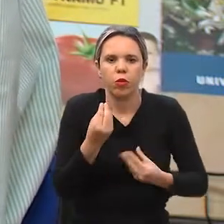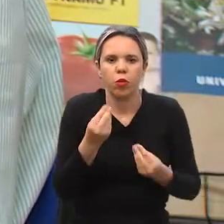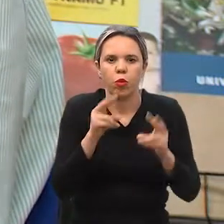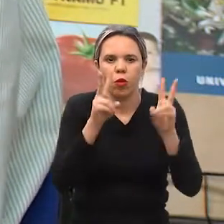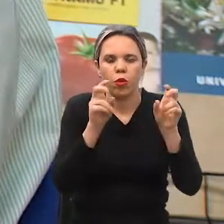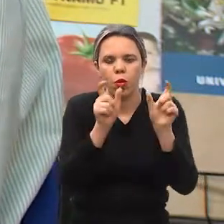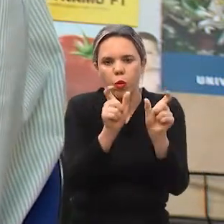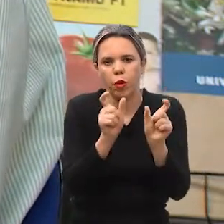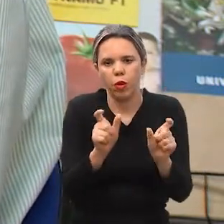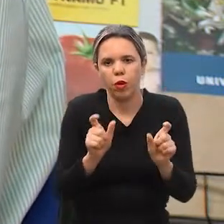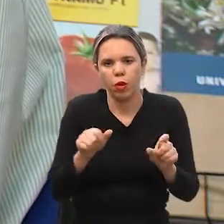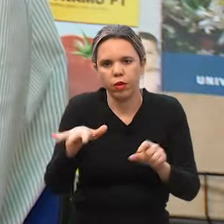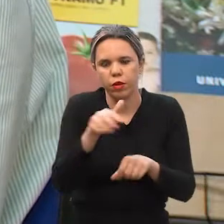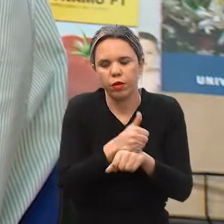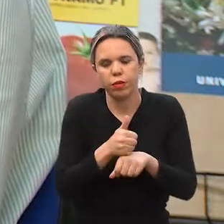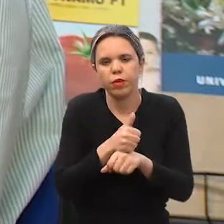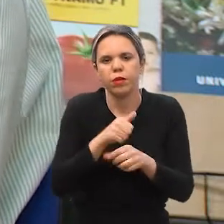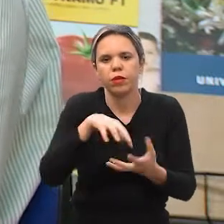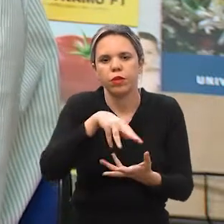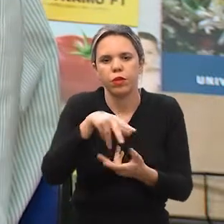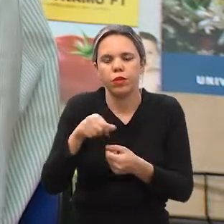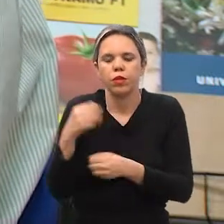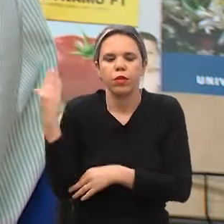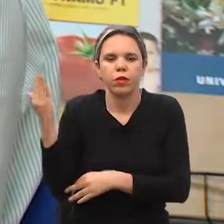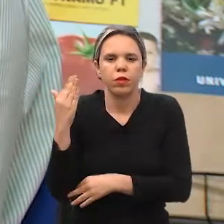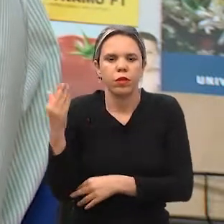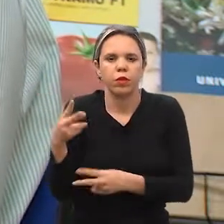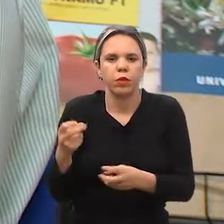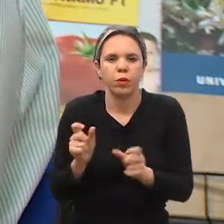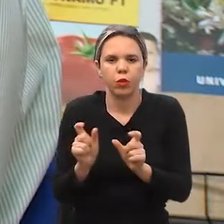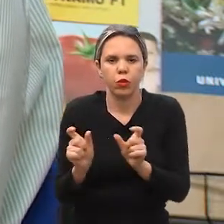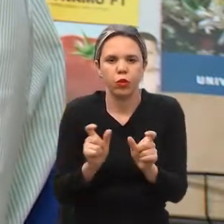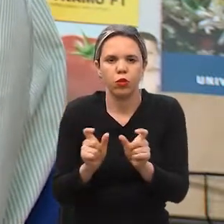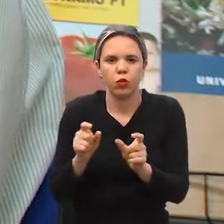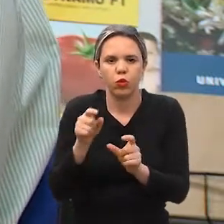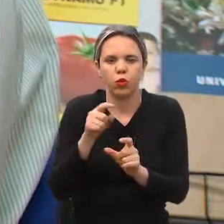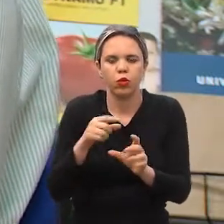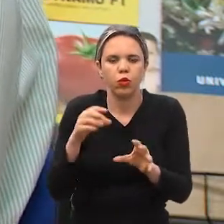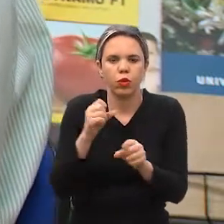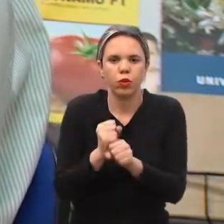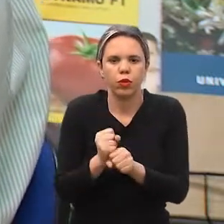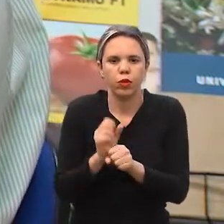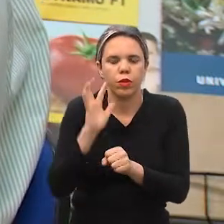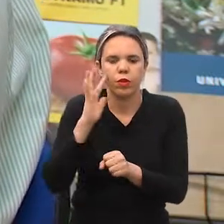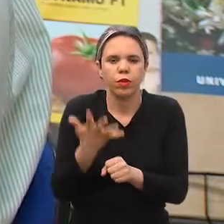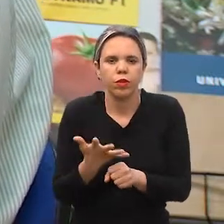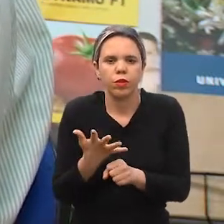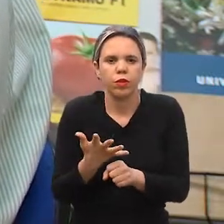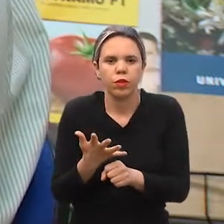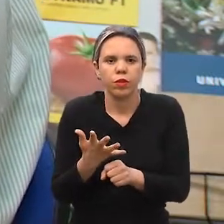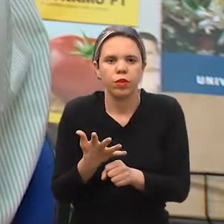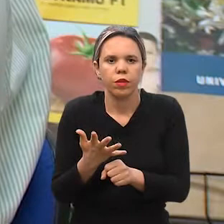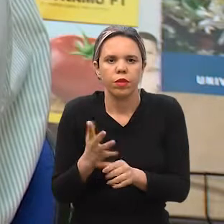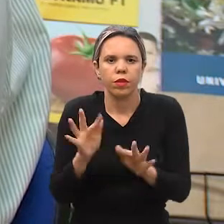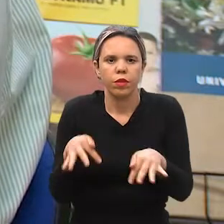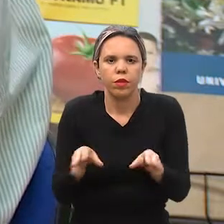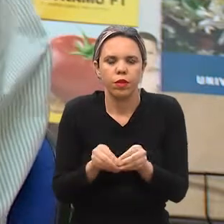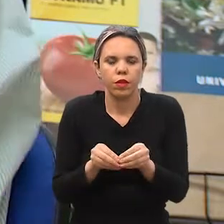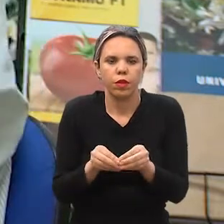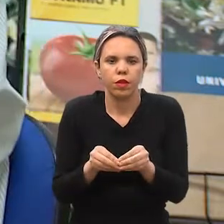termos de diferentes ordens de magnitude, ele percebeu que esses pequenos arredondamentos acabavam resultando em condições